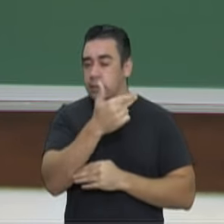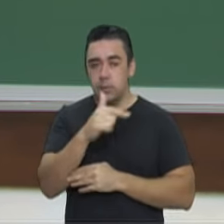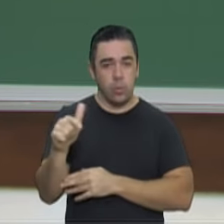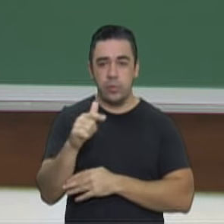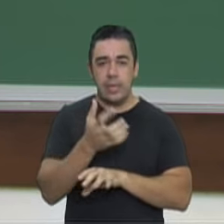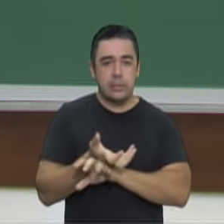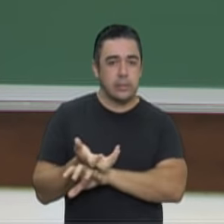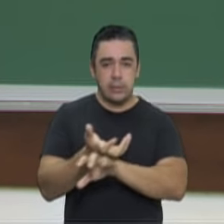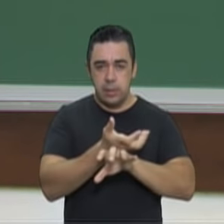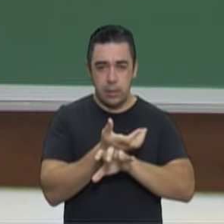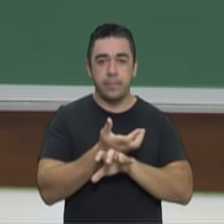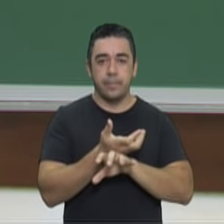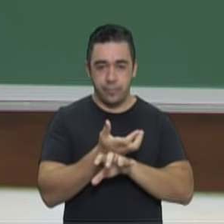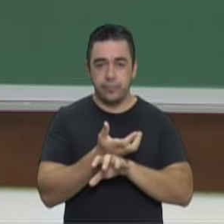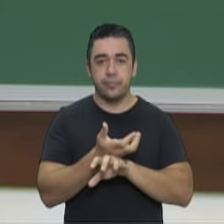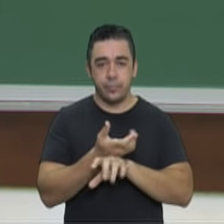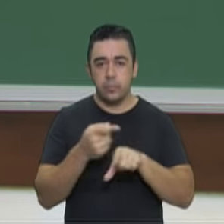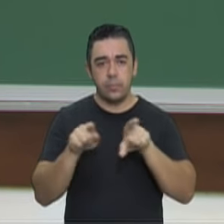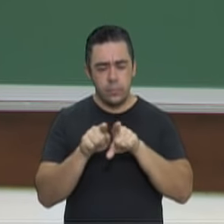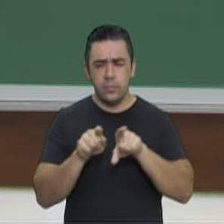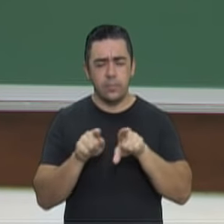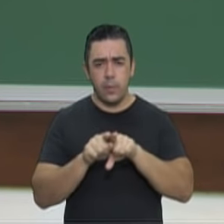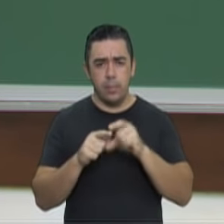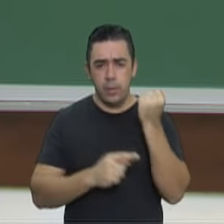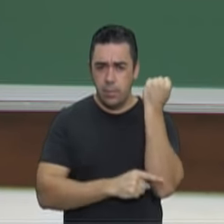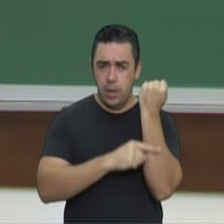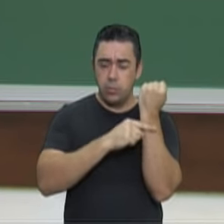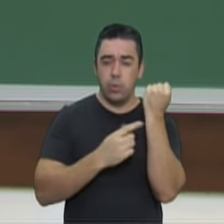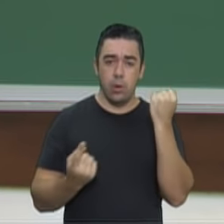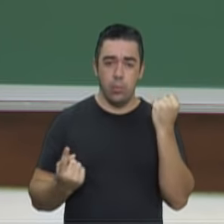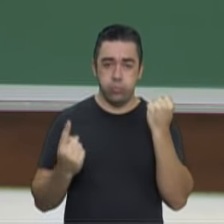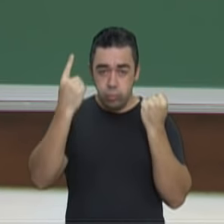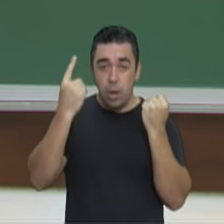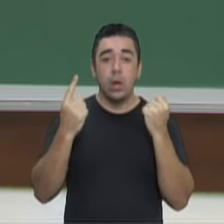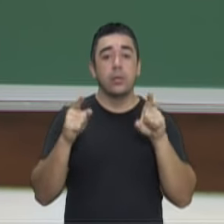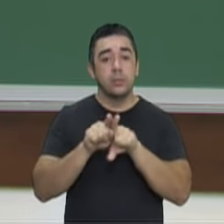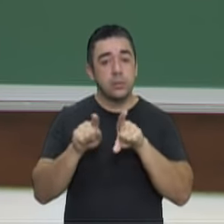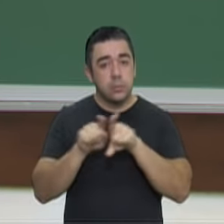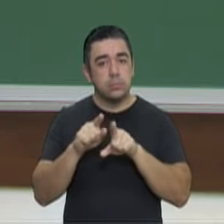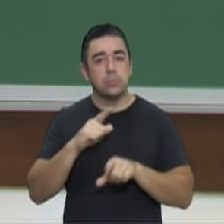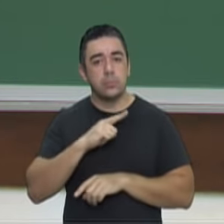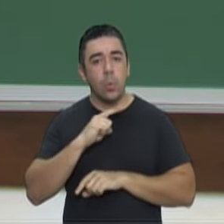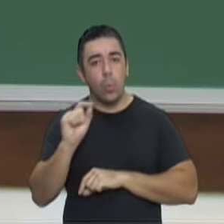no verão são altas. Além das temperaturas serem altas, nós temos também